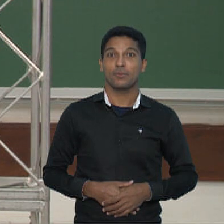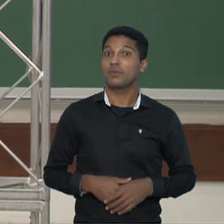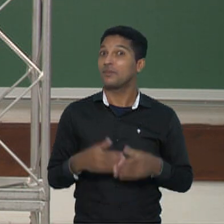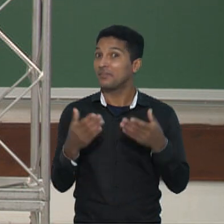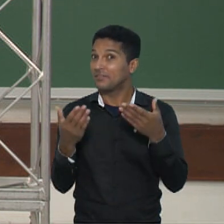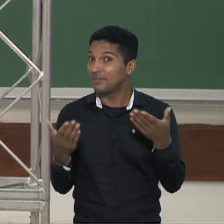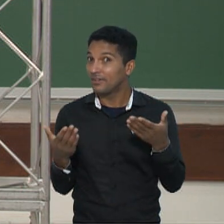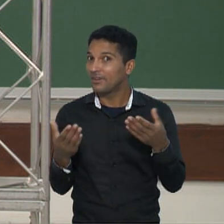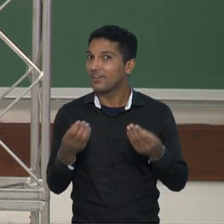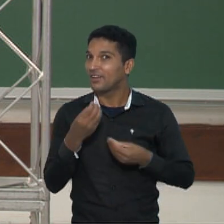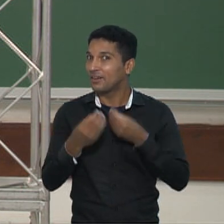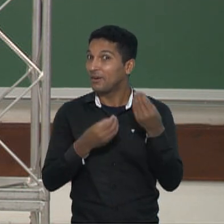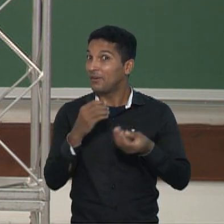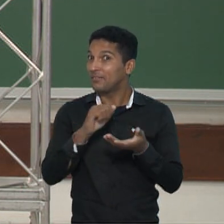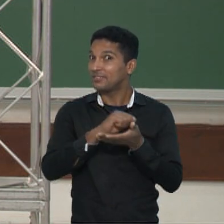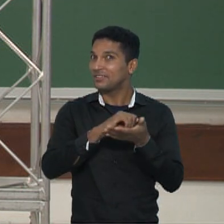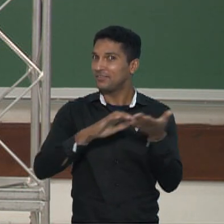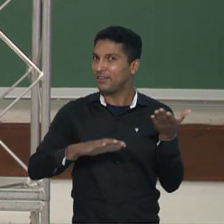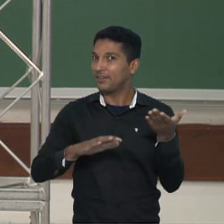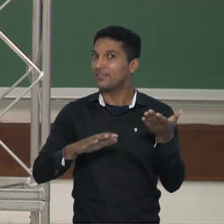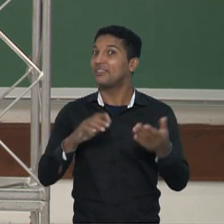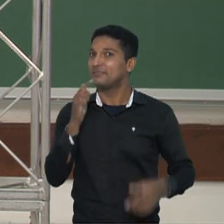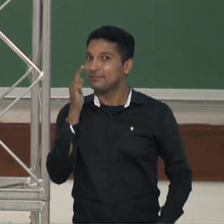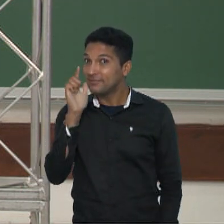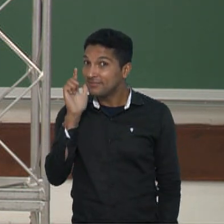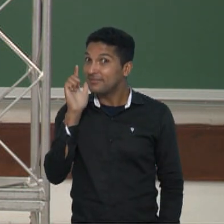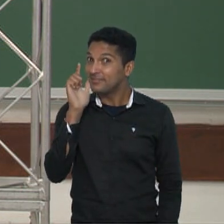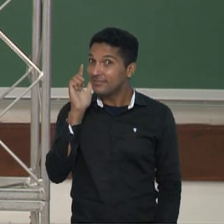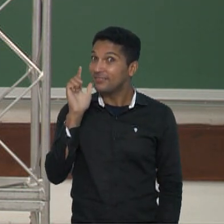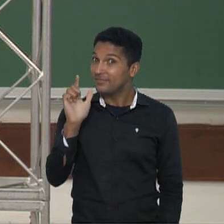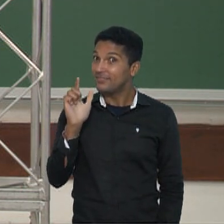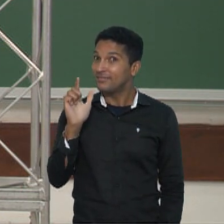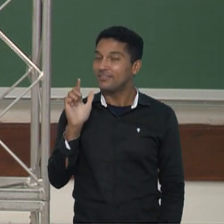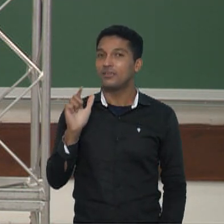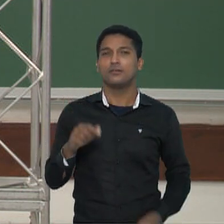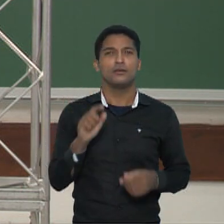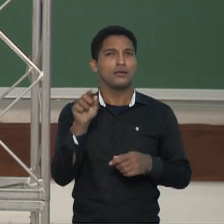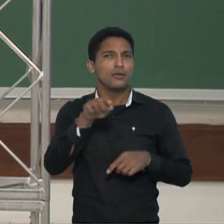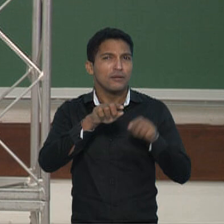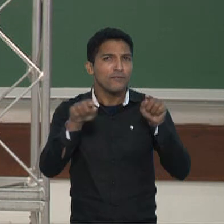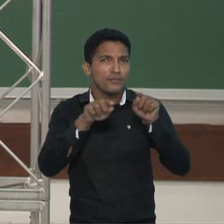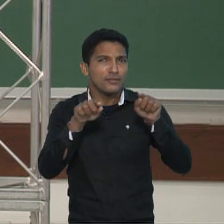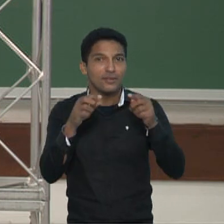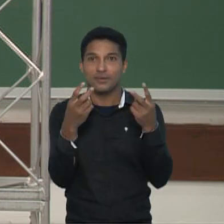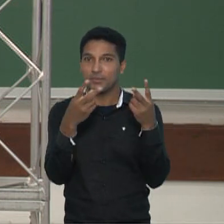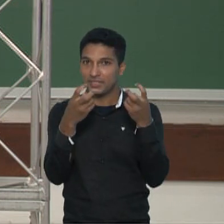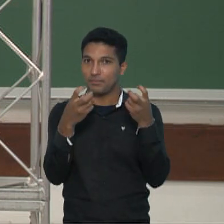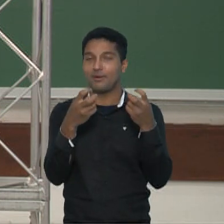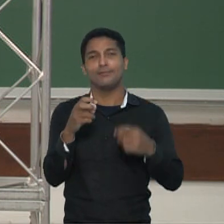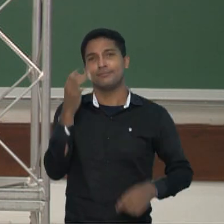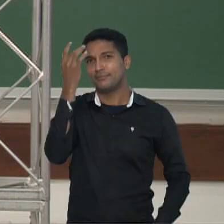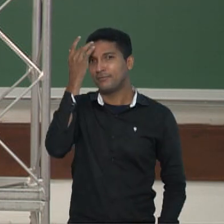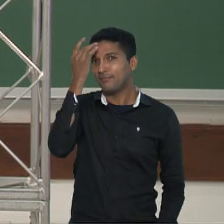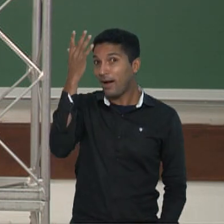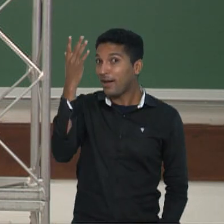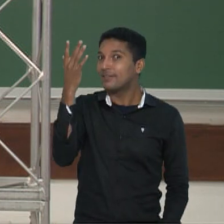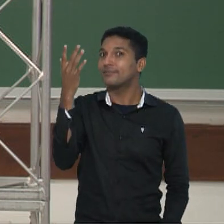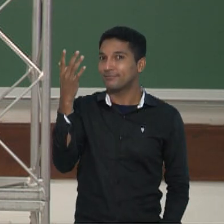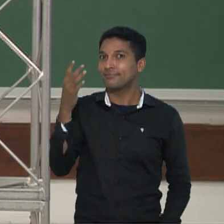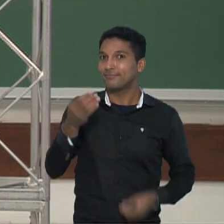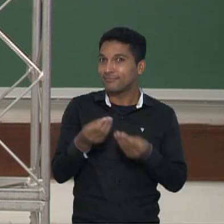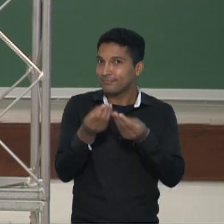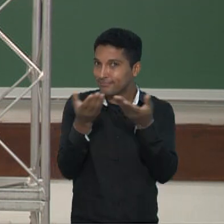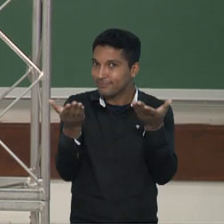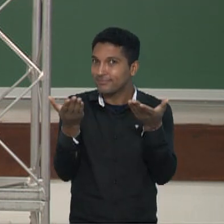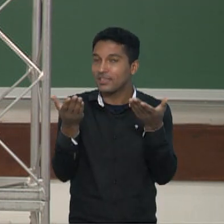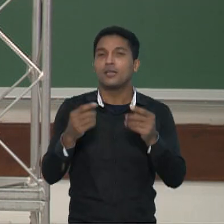E aí, como é que foi fazer esse exercício? Vocês perceberam que a teacher facilitou, não facilitou? Por quê?